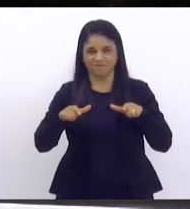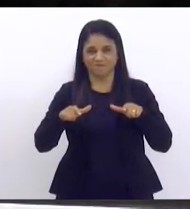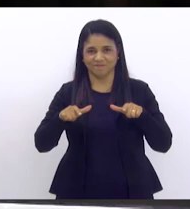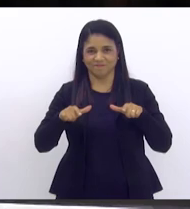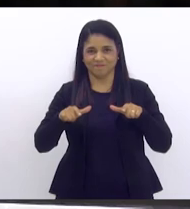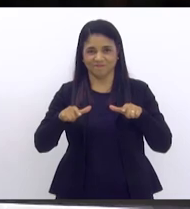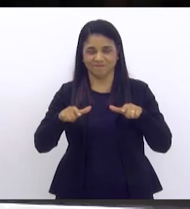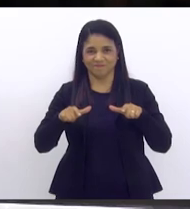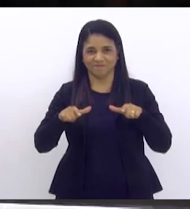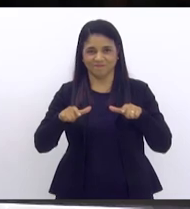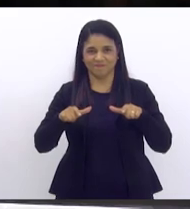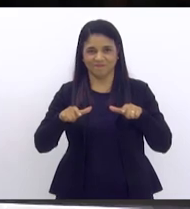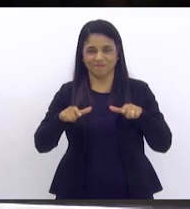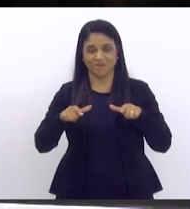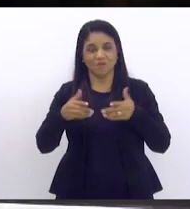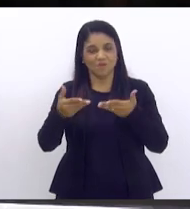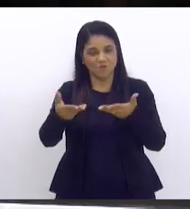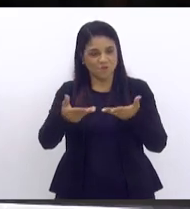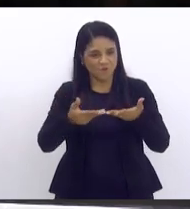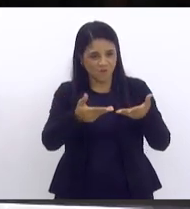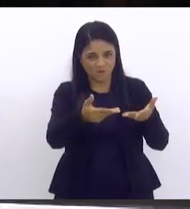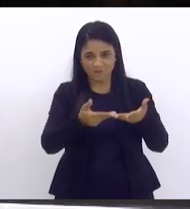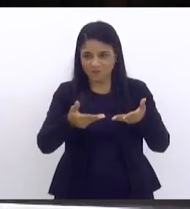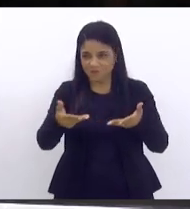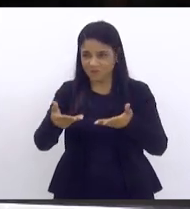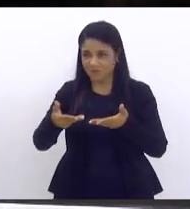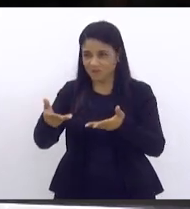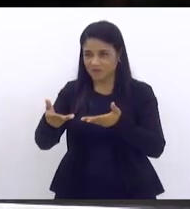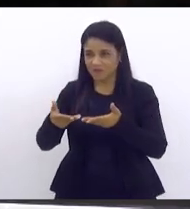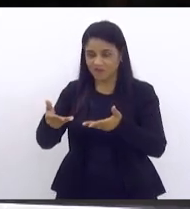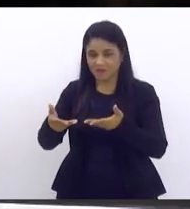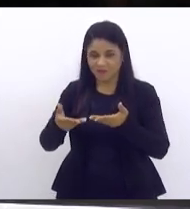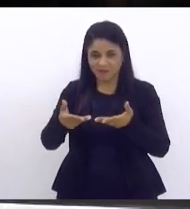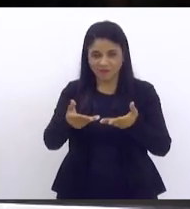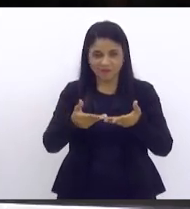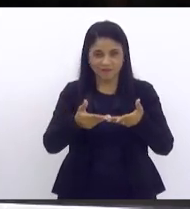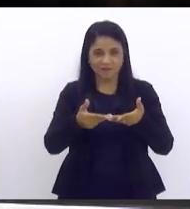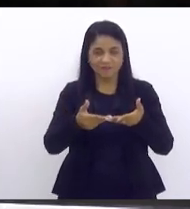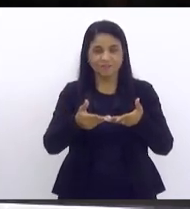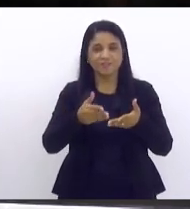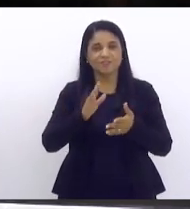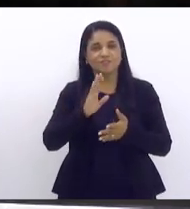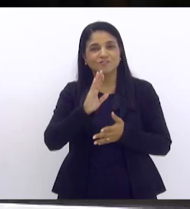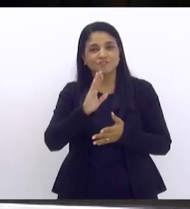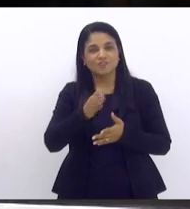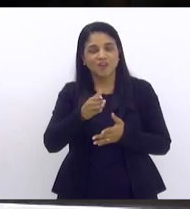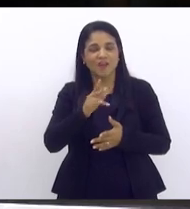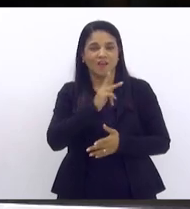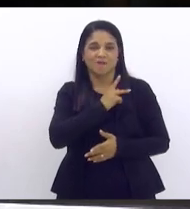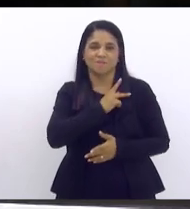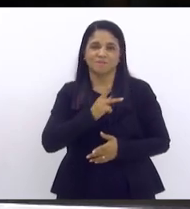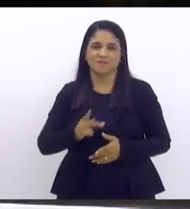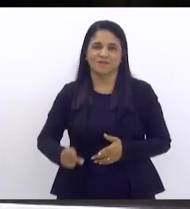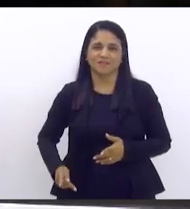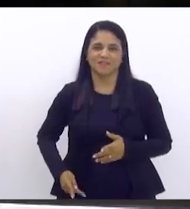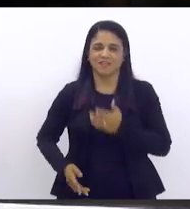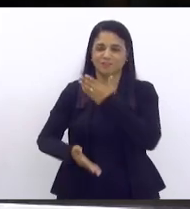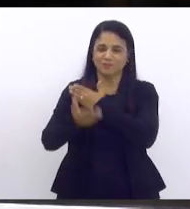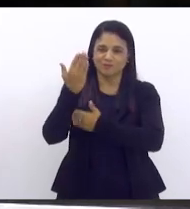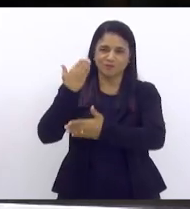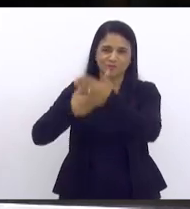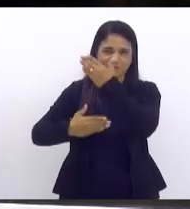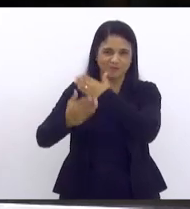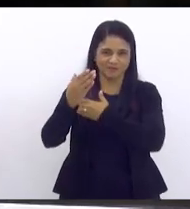convidar também todos os outros que já foram presidentes estaduais da